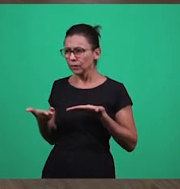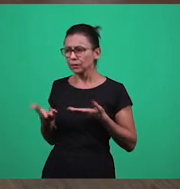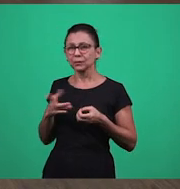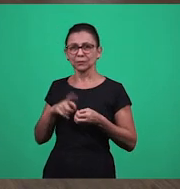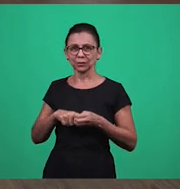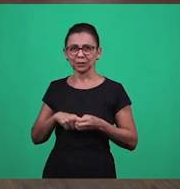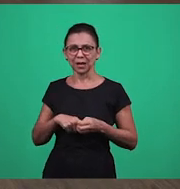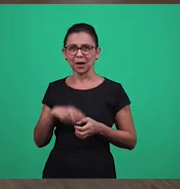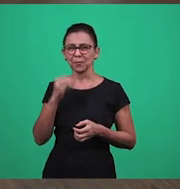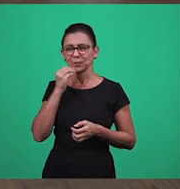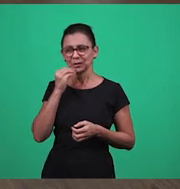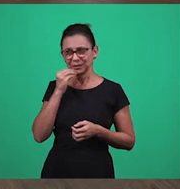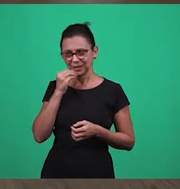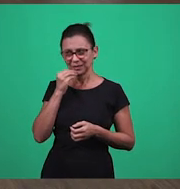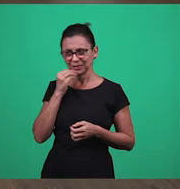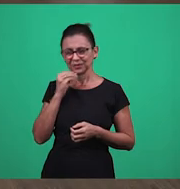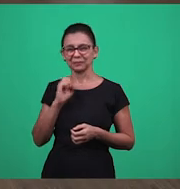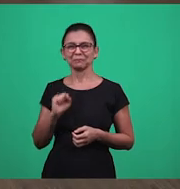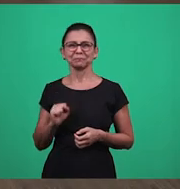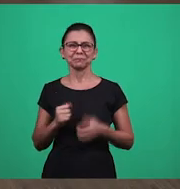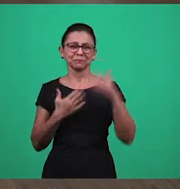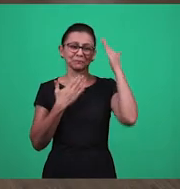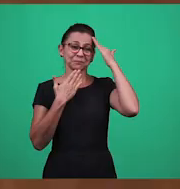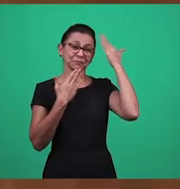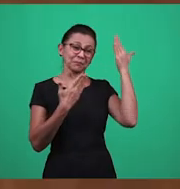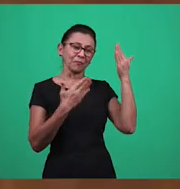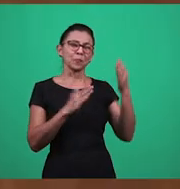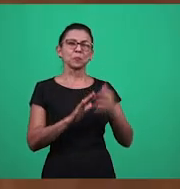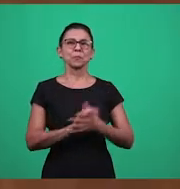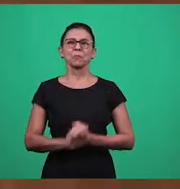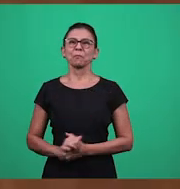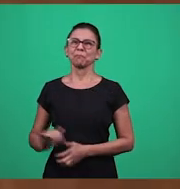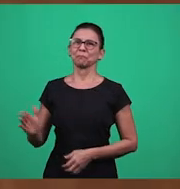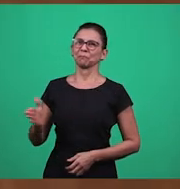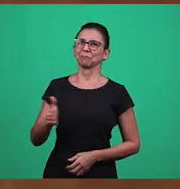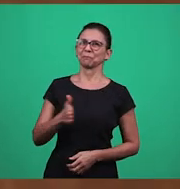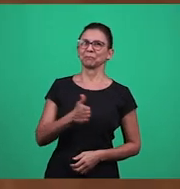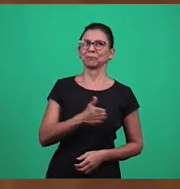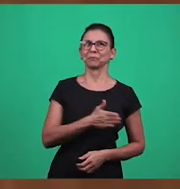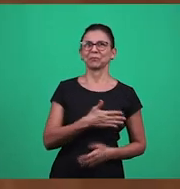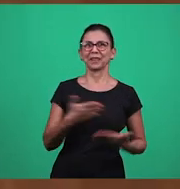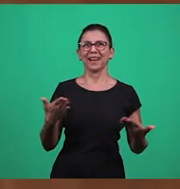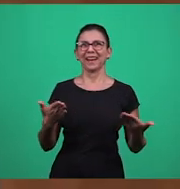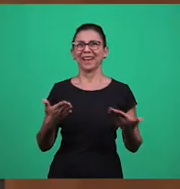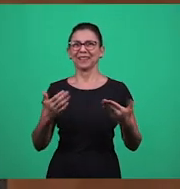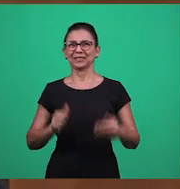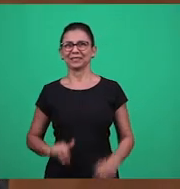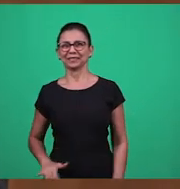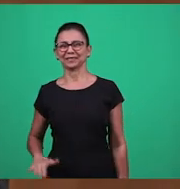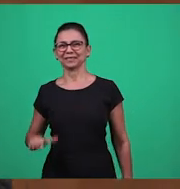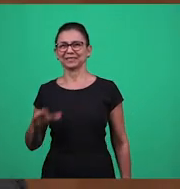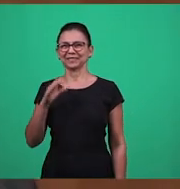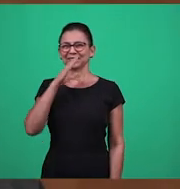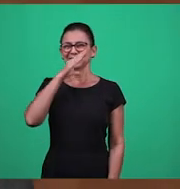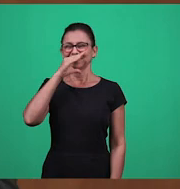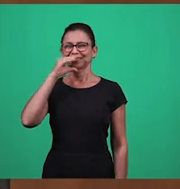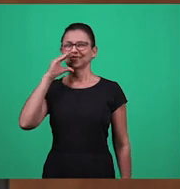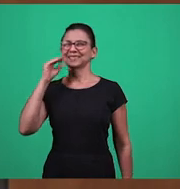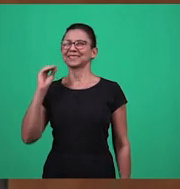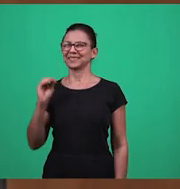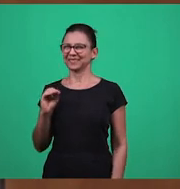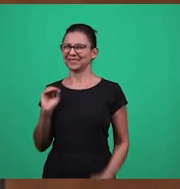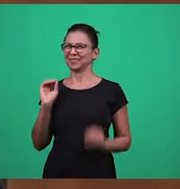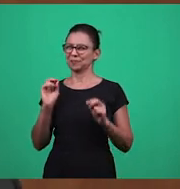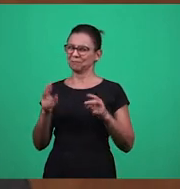outras oportunidades, estar conosco. Obrigado. E quando chegamos nessa parte do programa, as crianças,